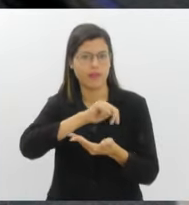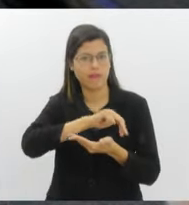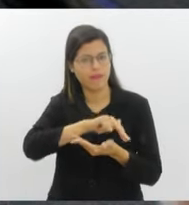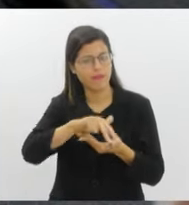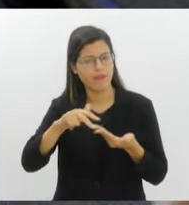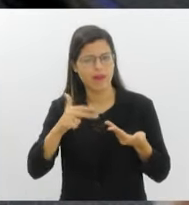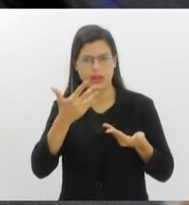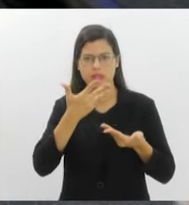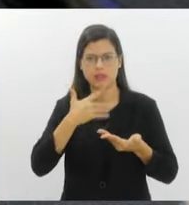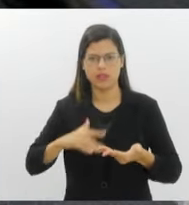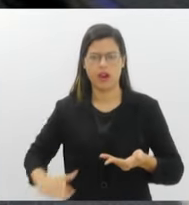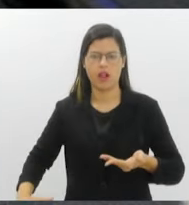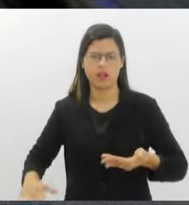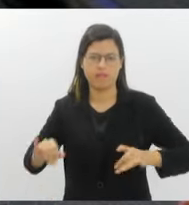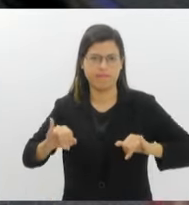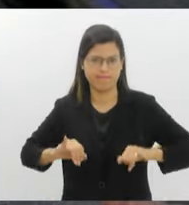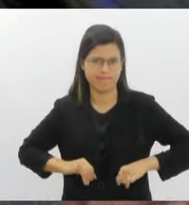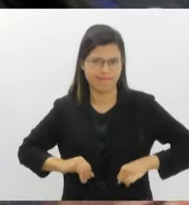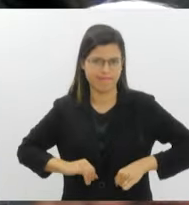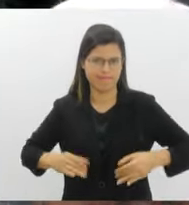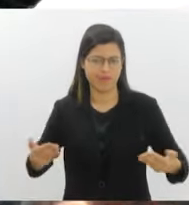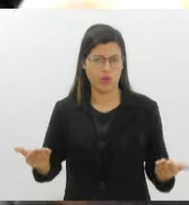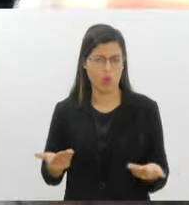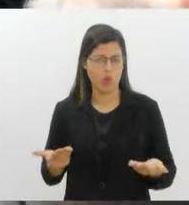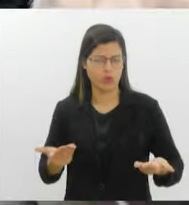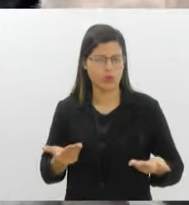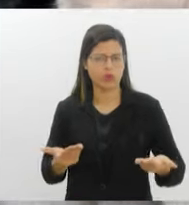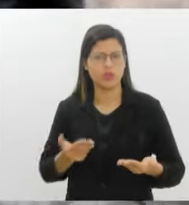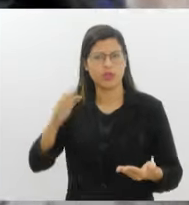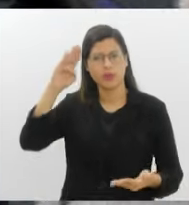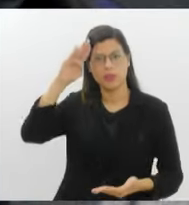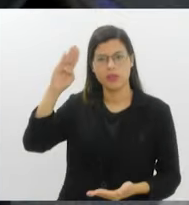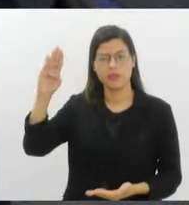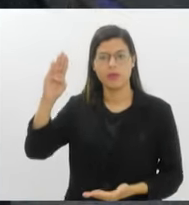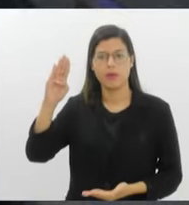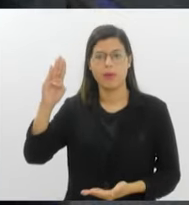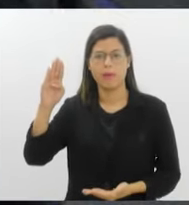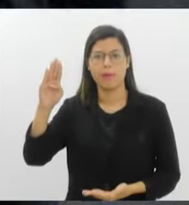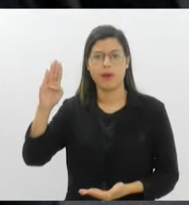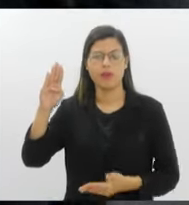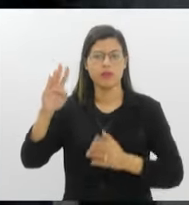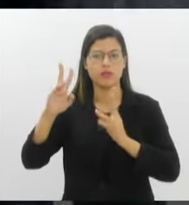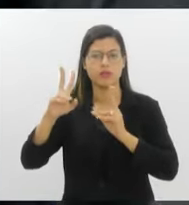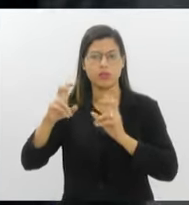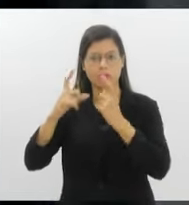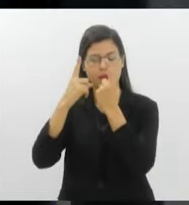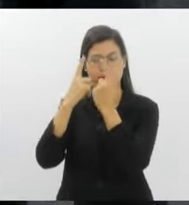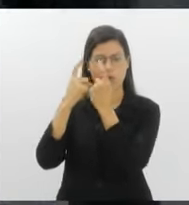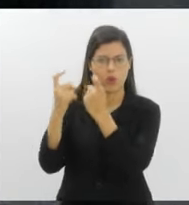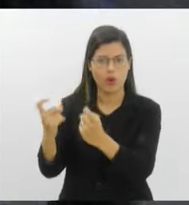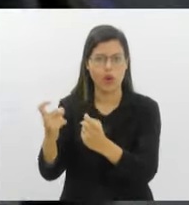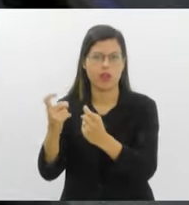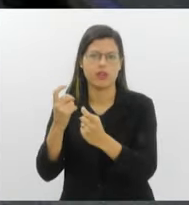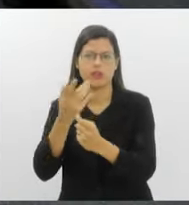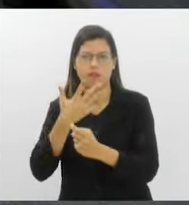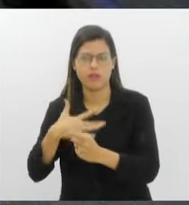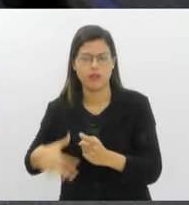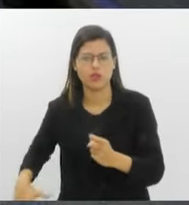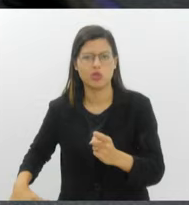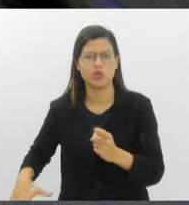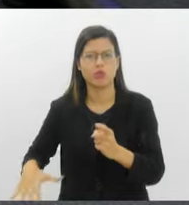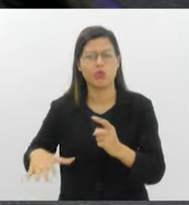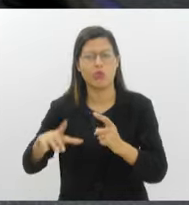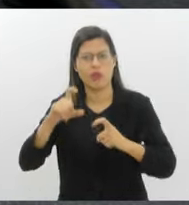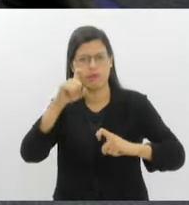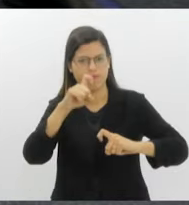crianças sofrem hoje, e principalmente a questão da violência infantil e do abuso